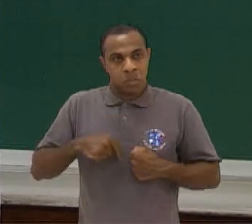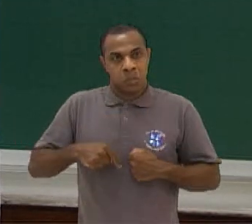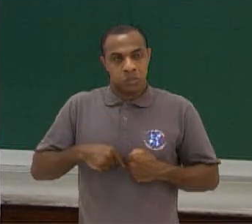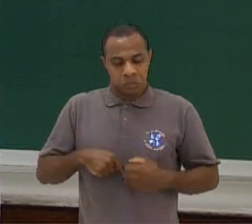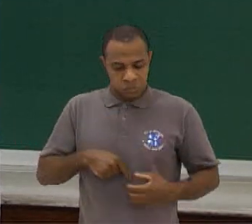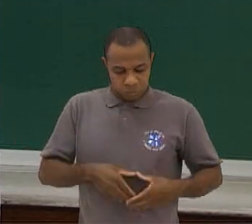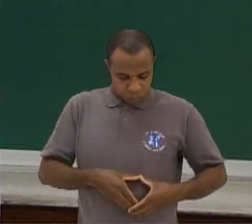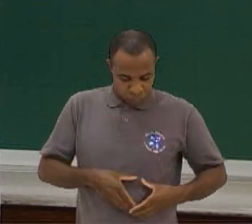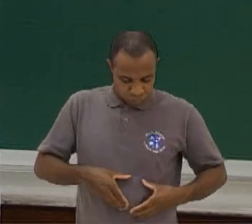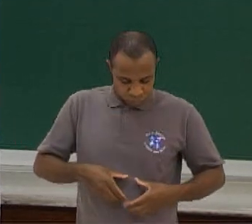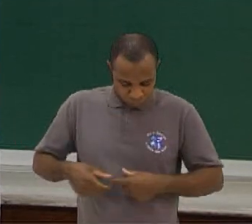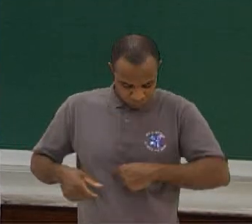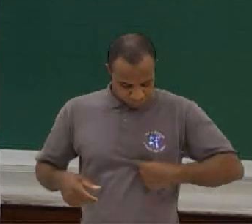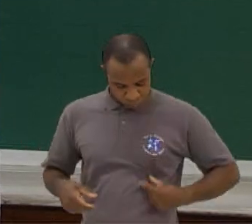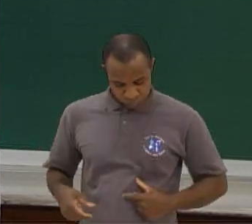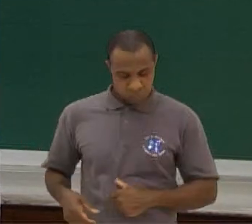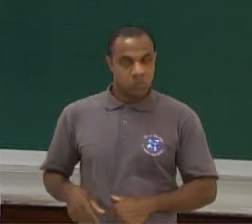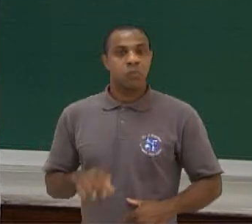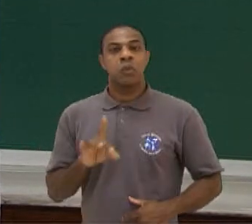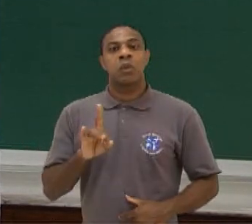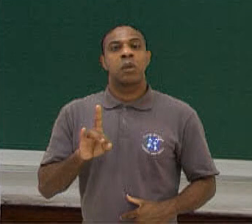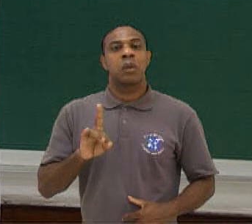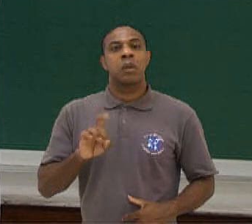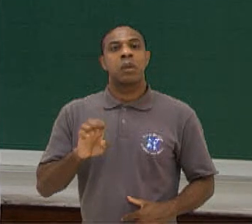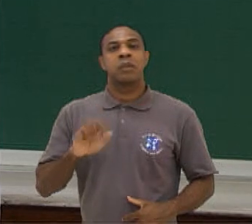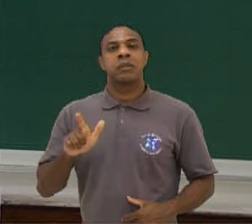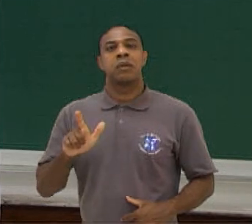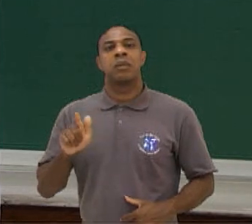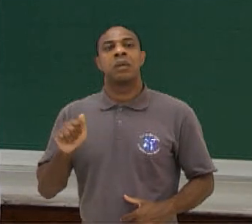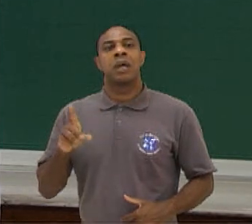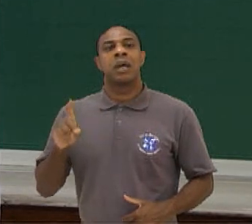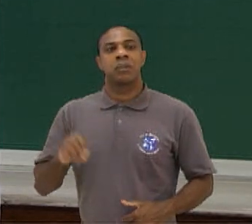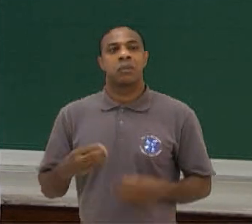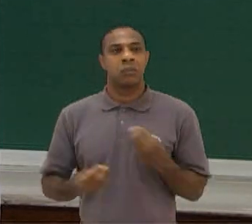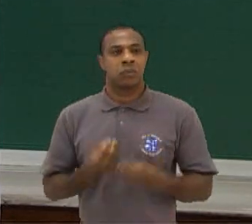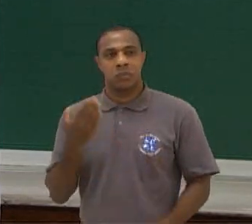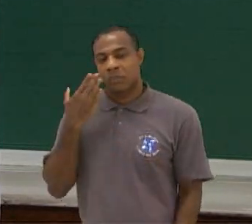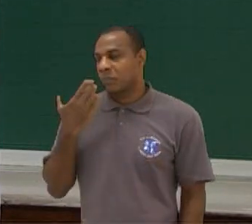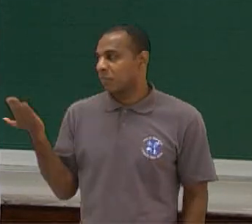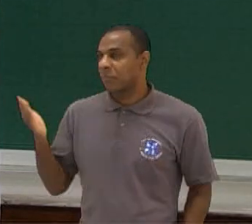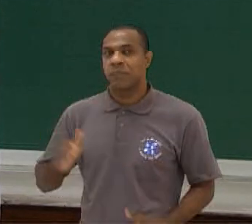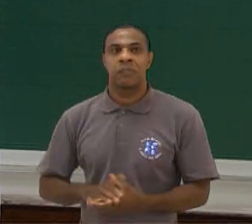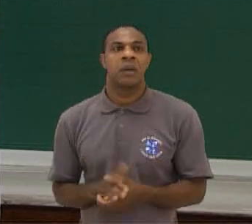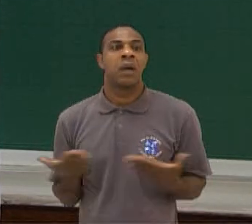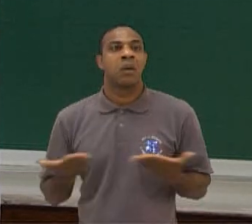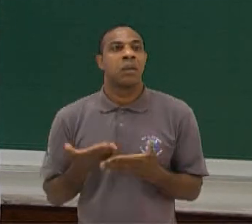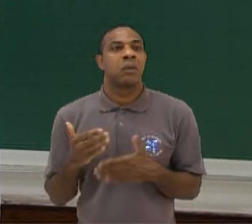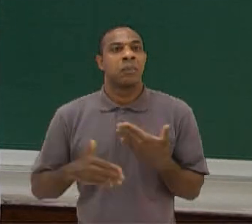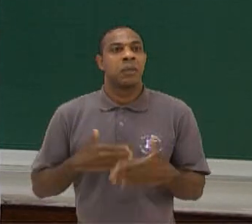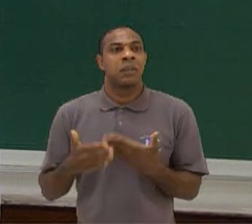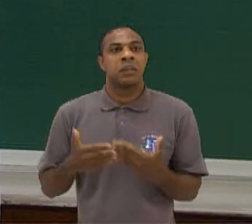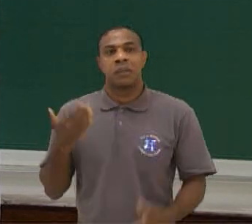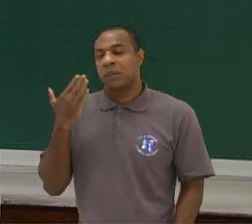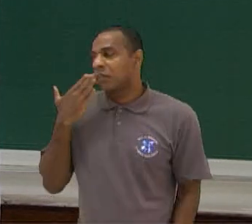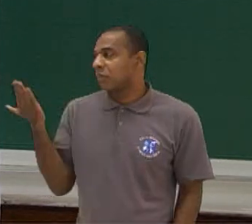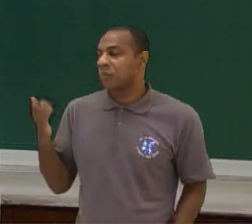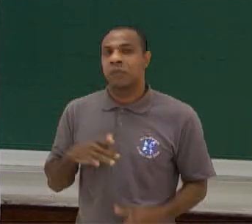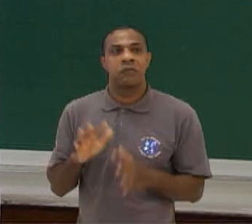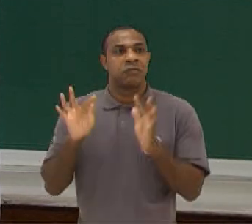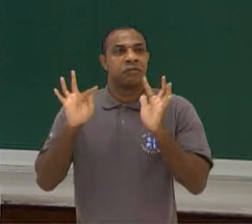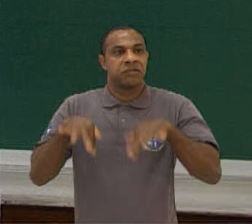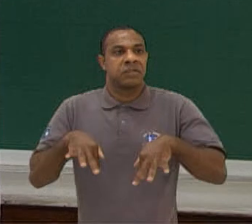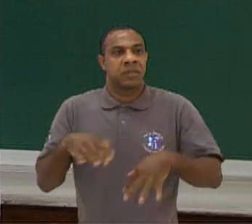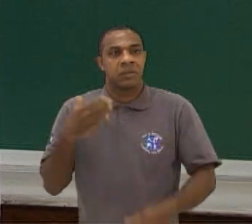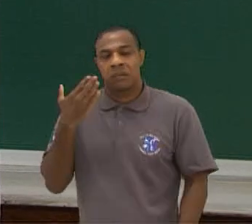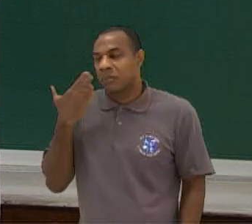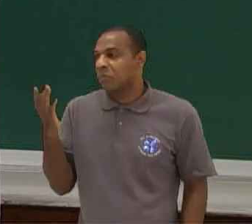no intestino delgado. E agora só nos resta a absorção. Tá? Então, o que vai acontecer agora? Nós temos os produtos finais e